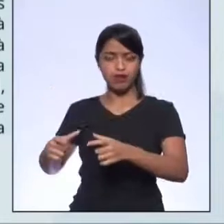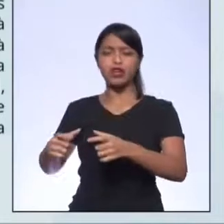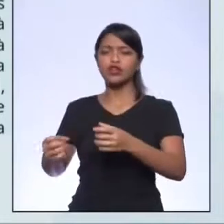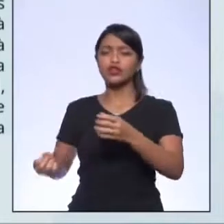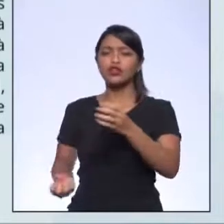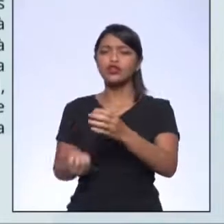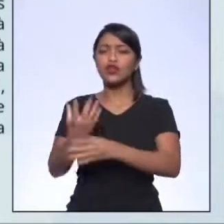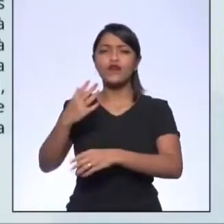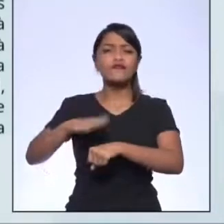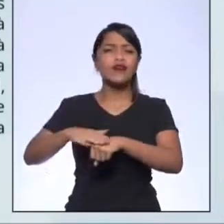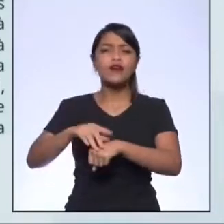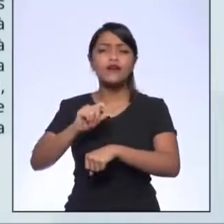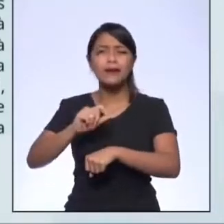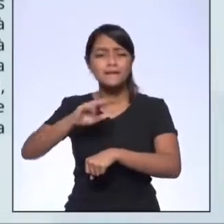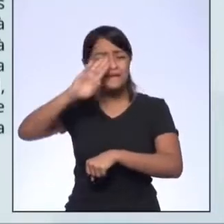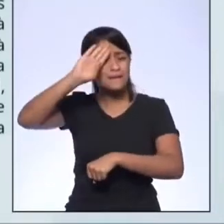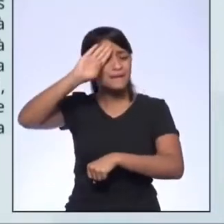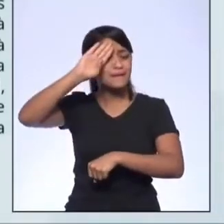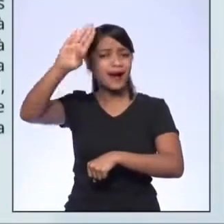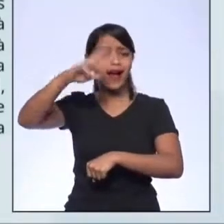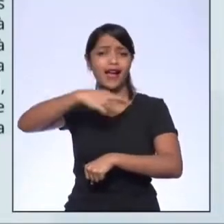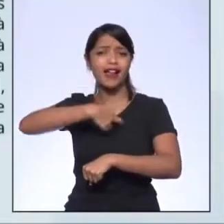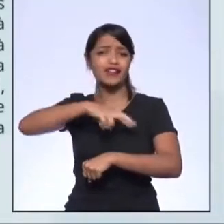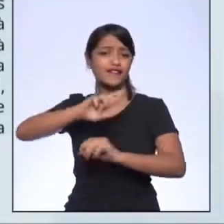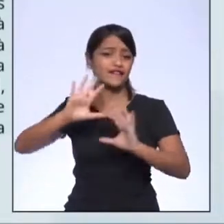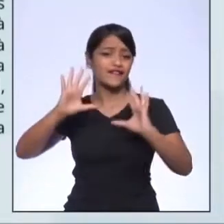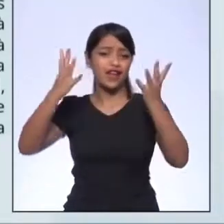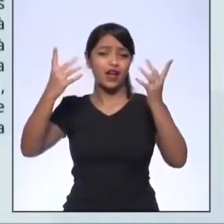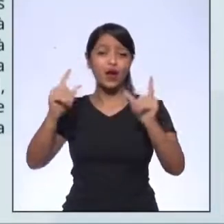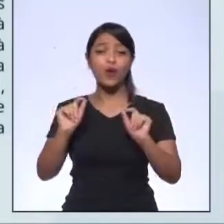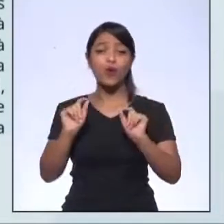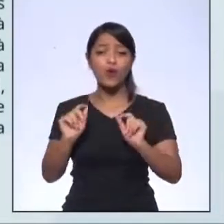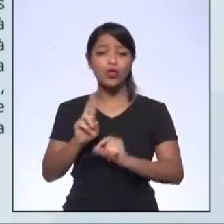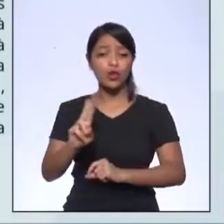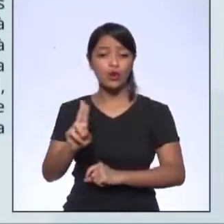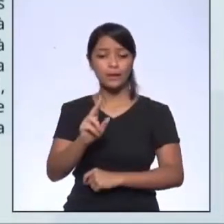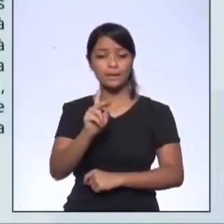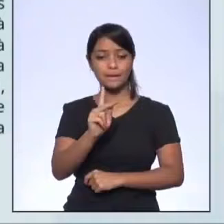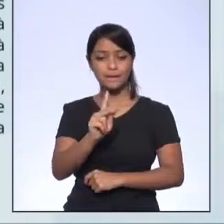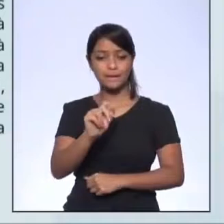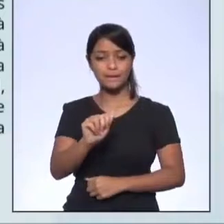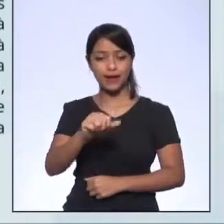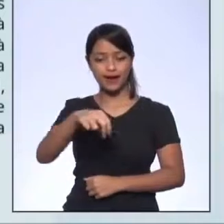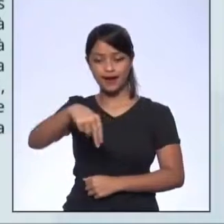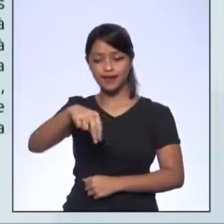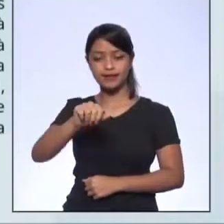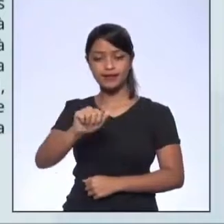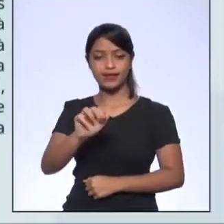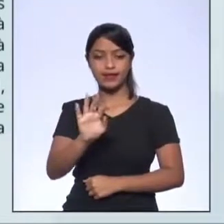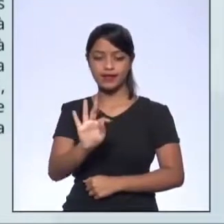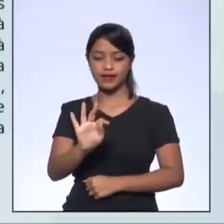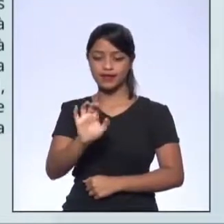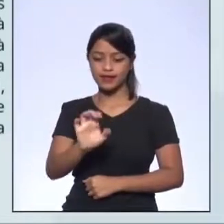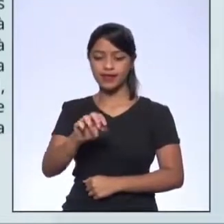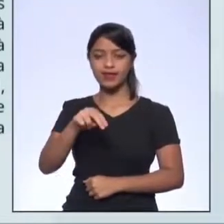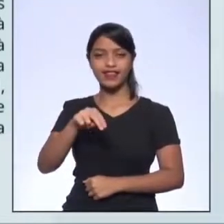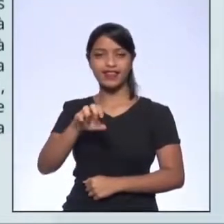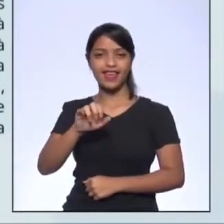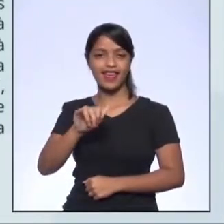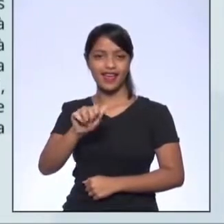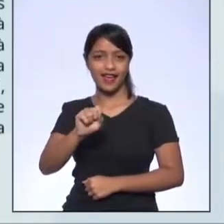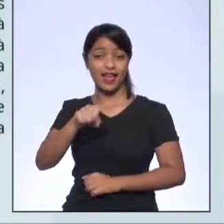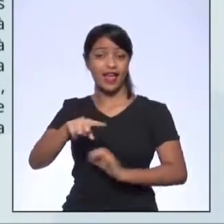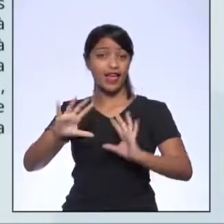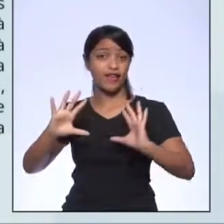Atenas, a Procissão das Panateneias. Olha só, o Paternon é